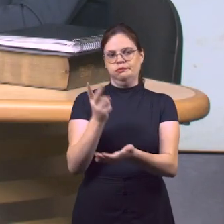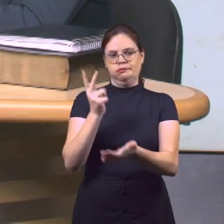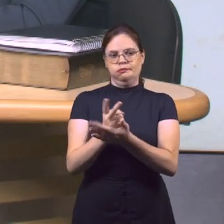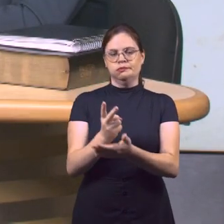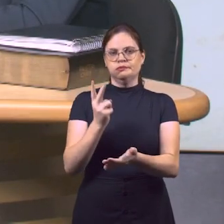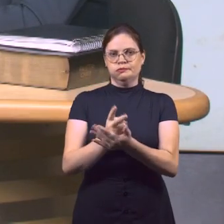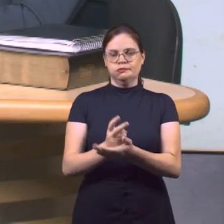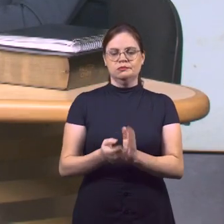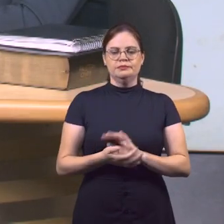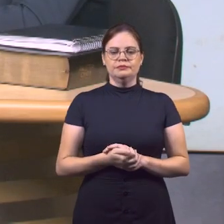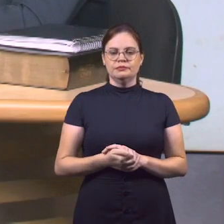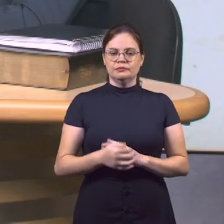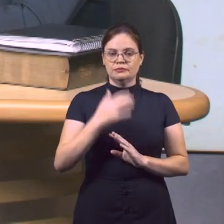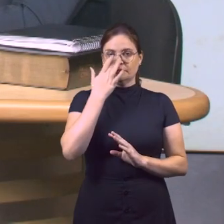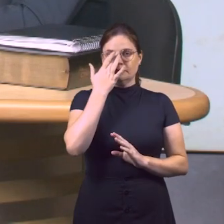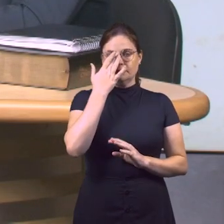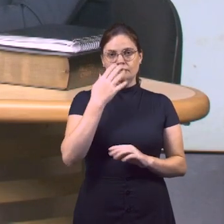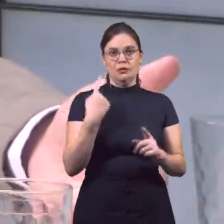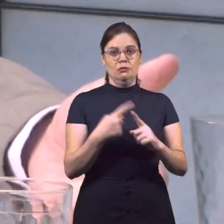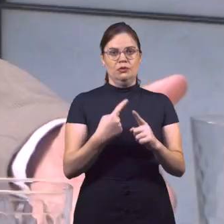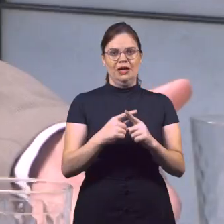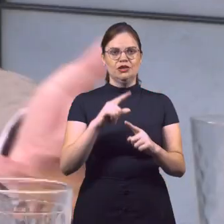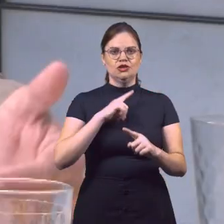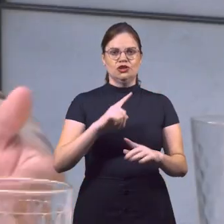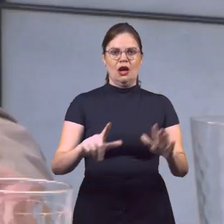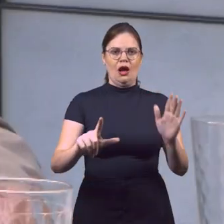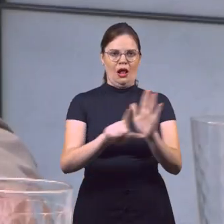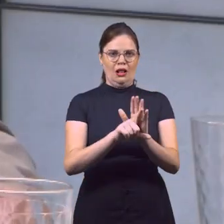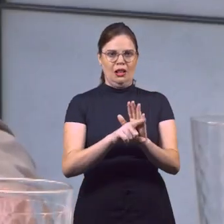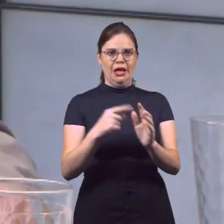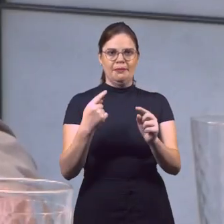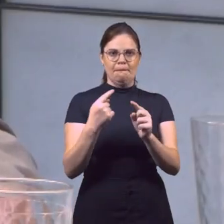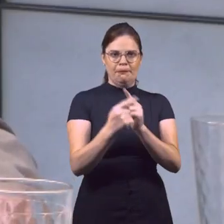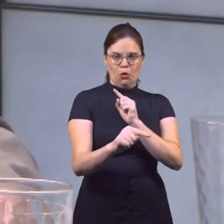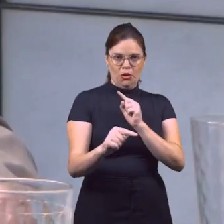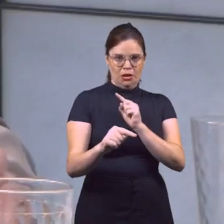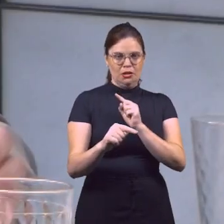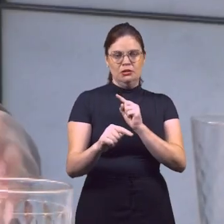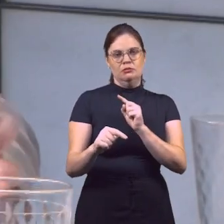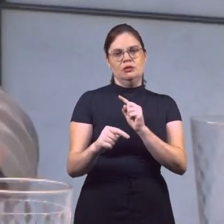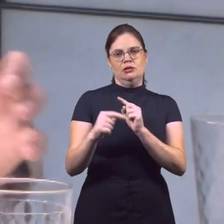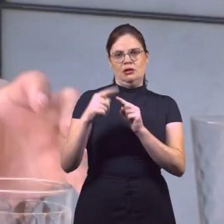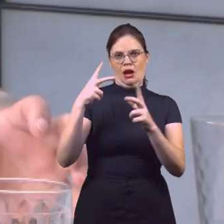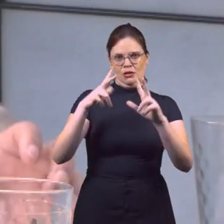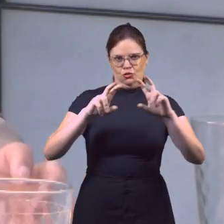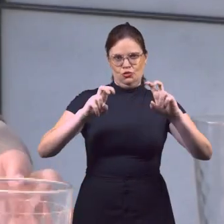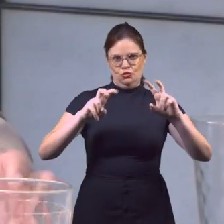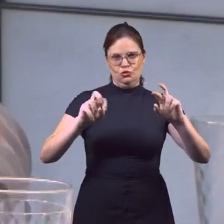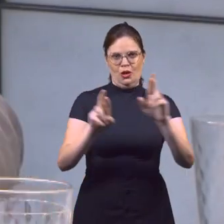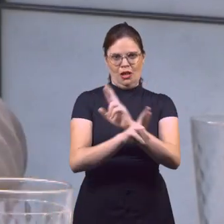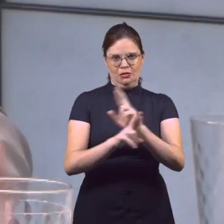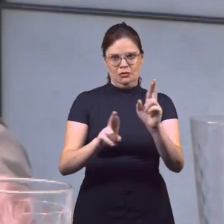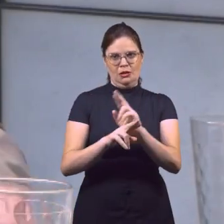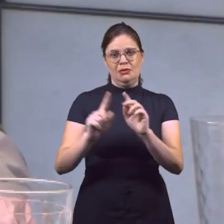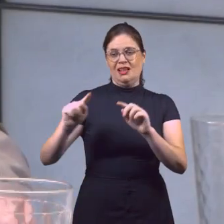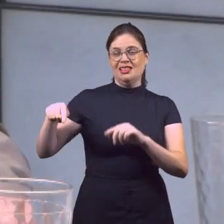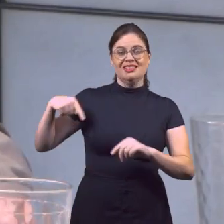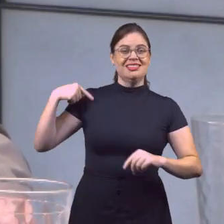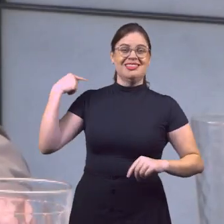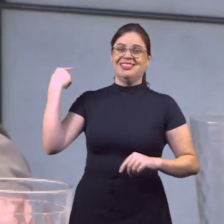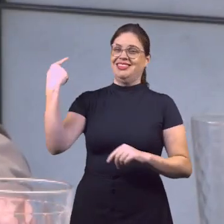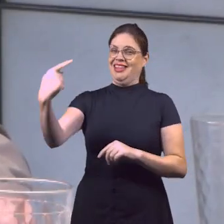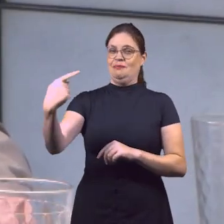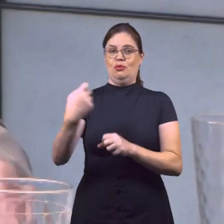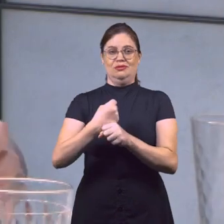tipo de relacionamento, ela vem séculos depois, lá citada em Levítico 18. Então é importante nós destacarmos isso para quem está nos